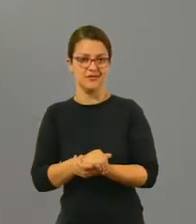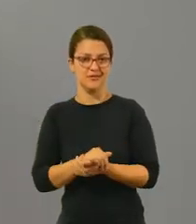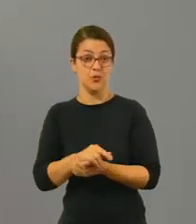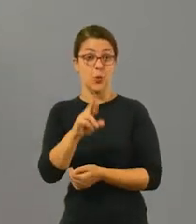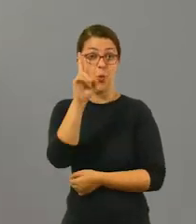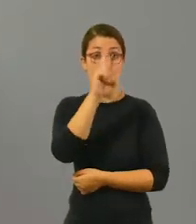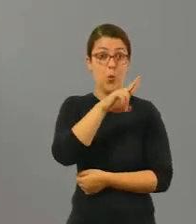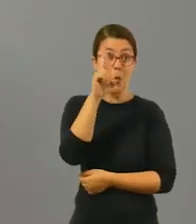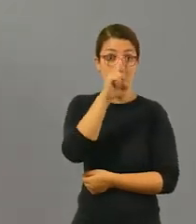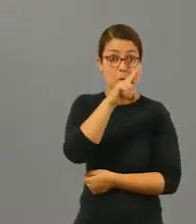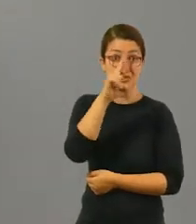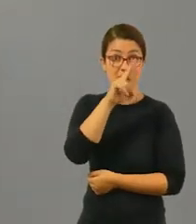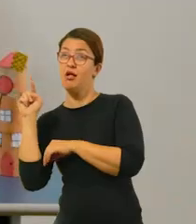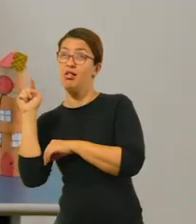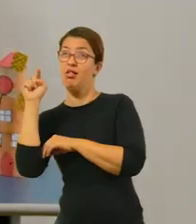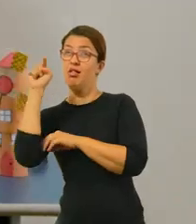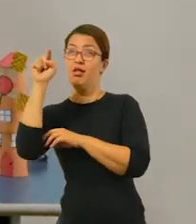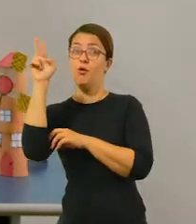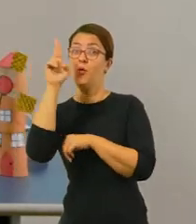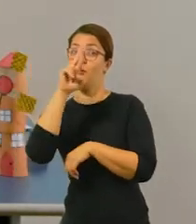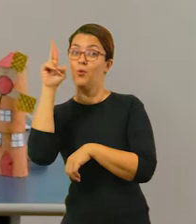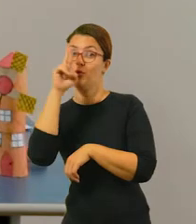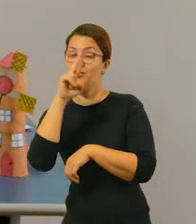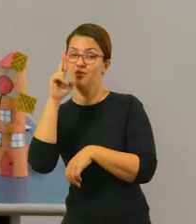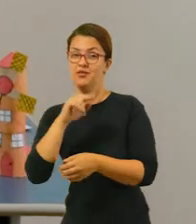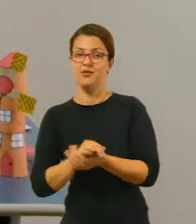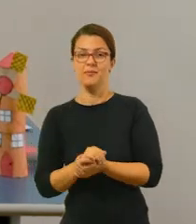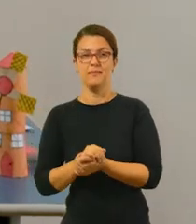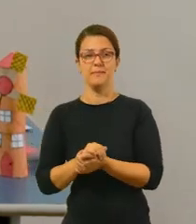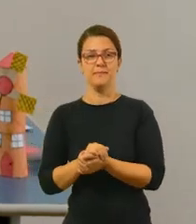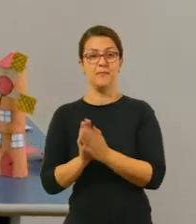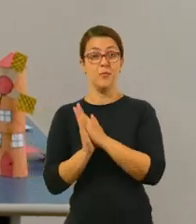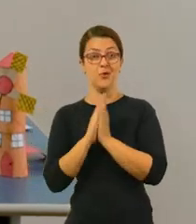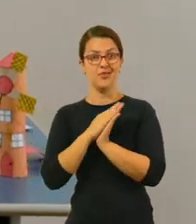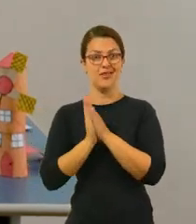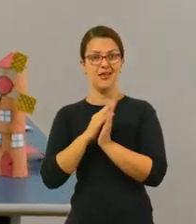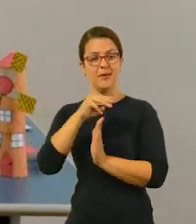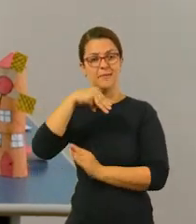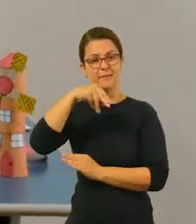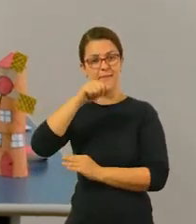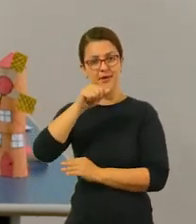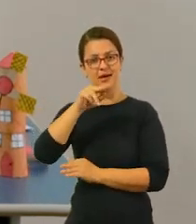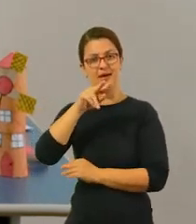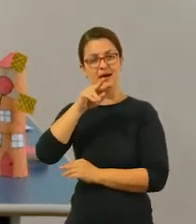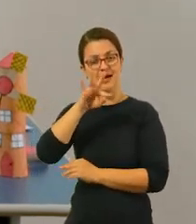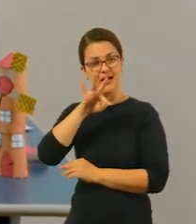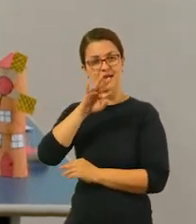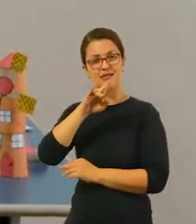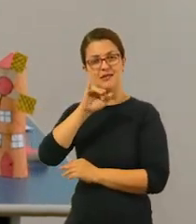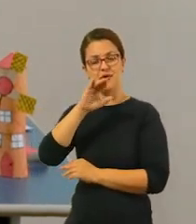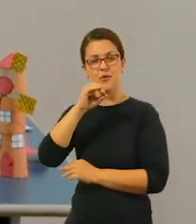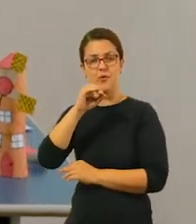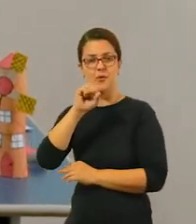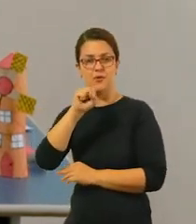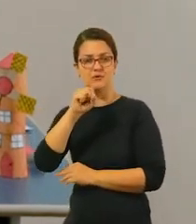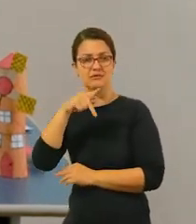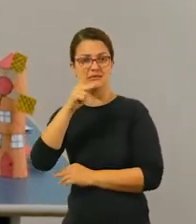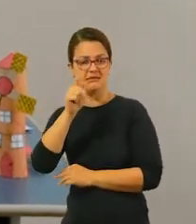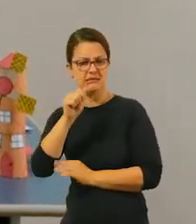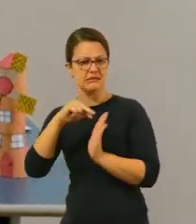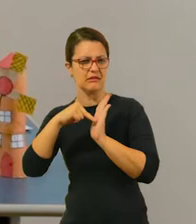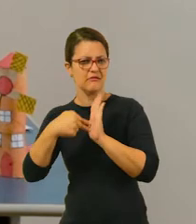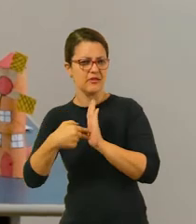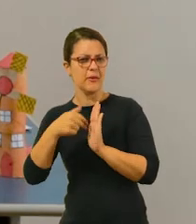um lugar muito interessante. Lá vamos fazer uma matrioska, que significa mãe,